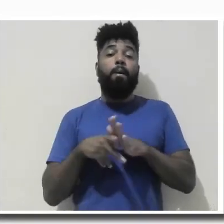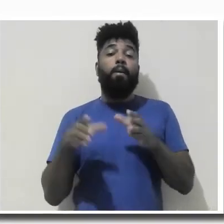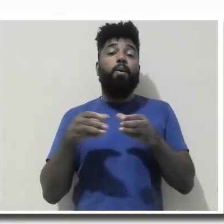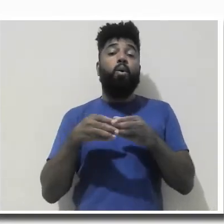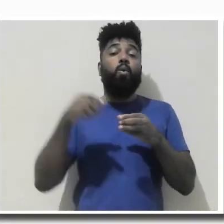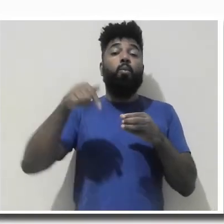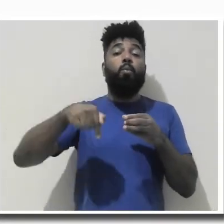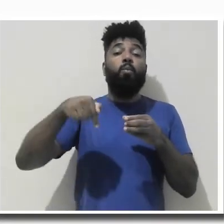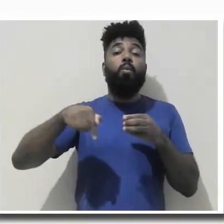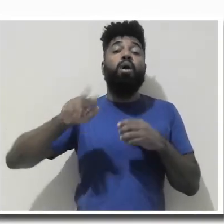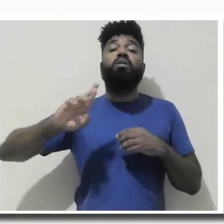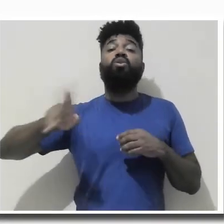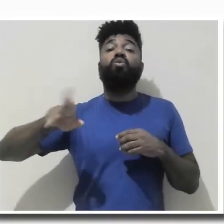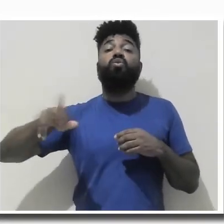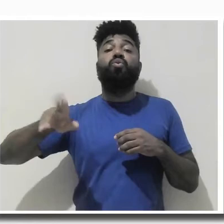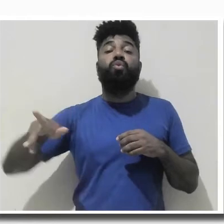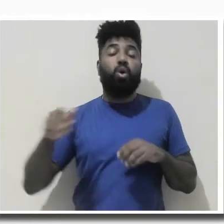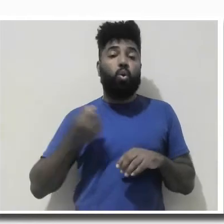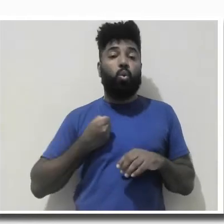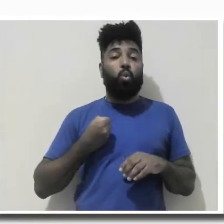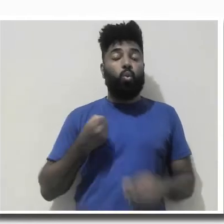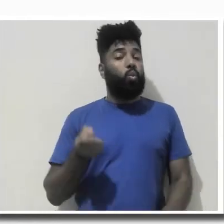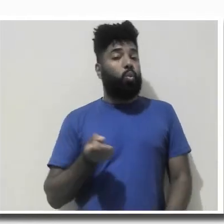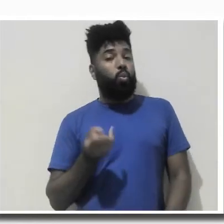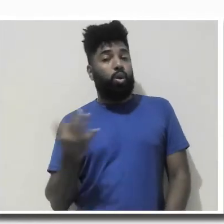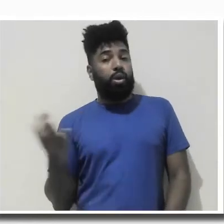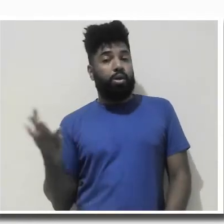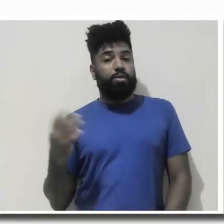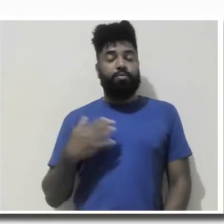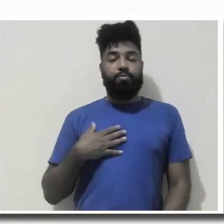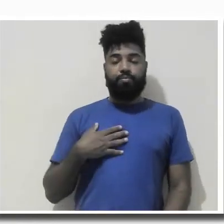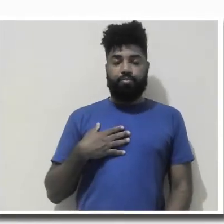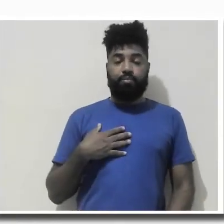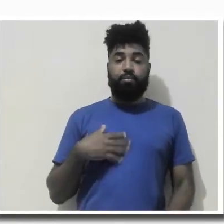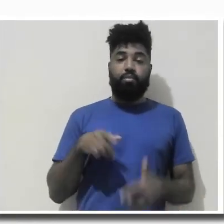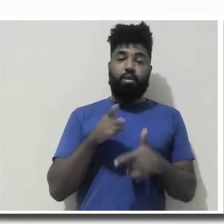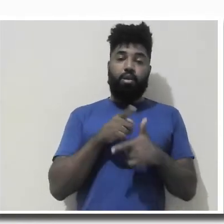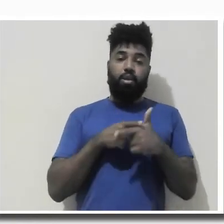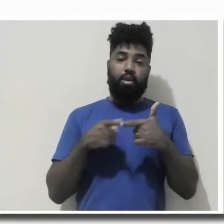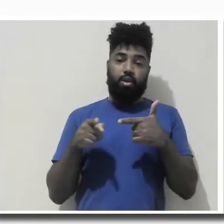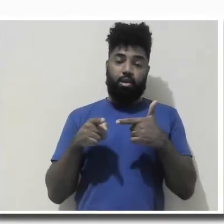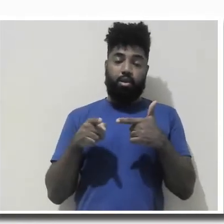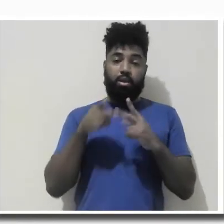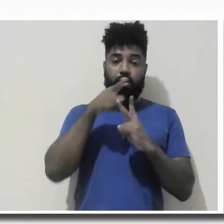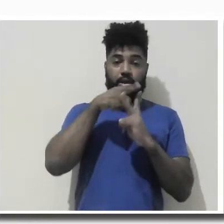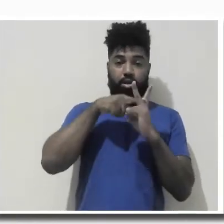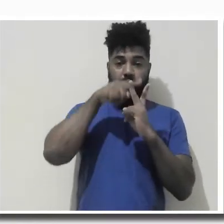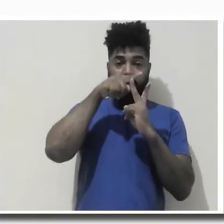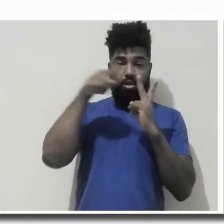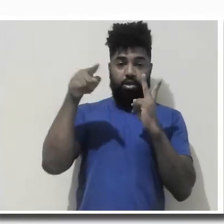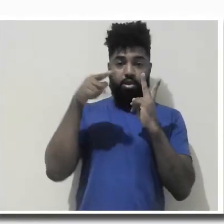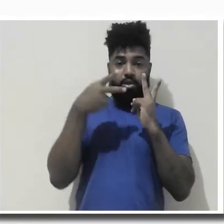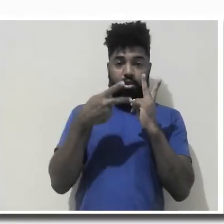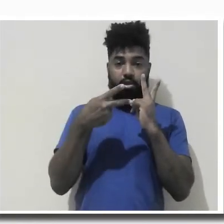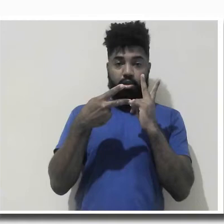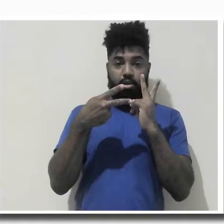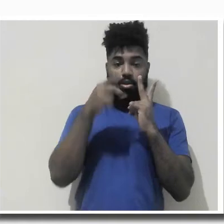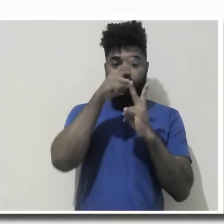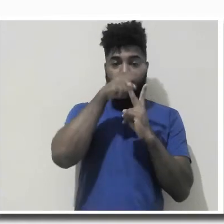racionais? Vou dar dois exemplos. Temos o raiz de 2, que podemos